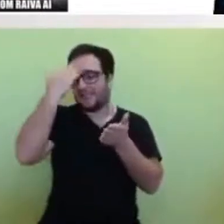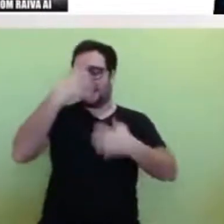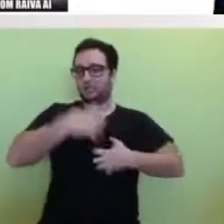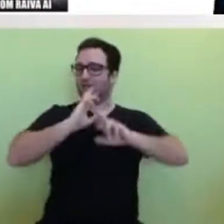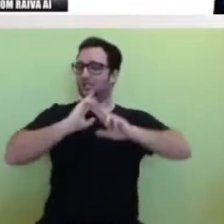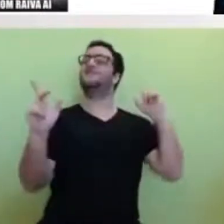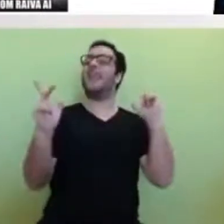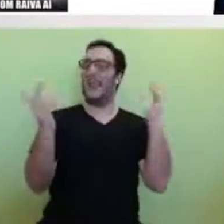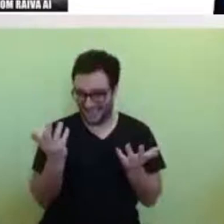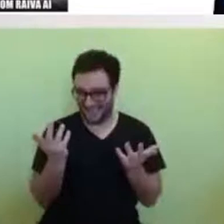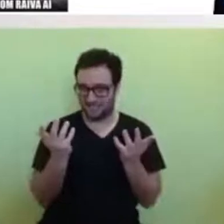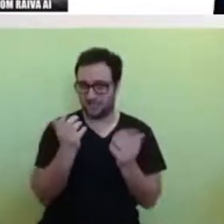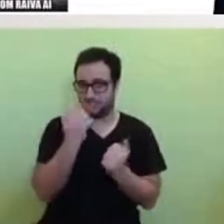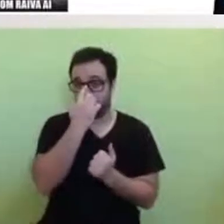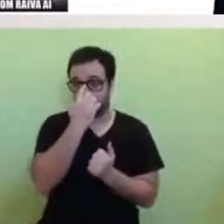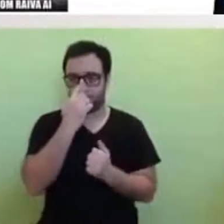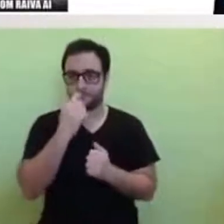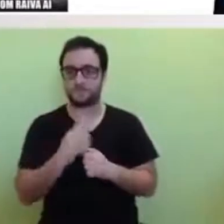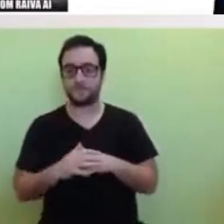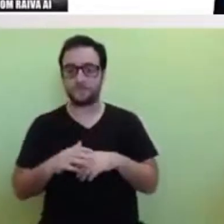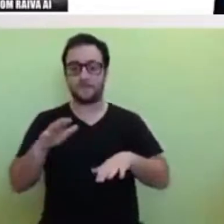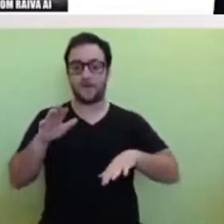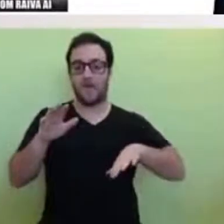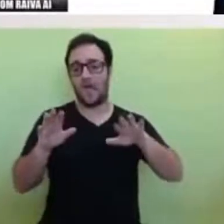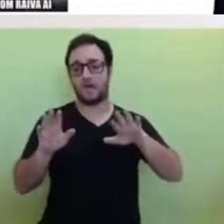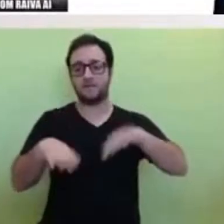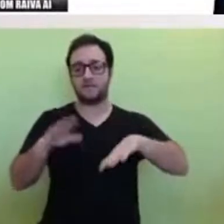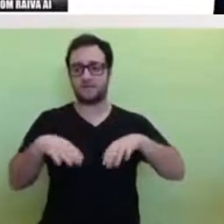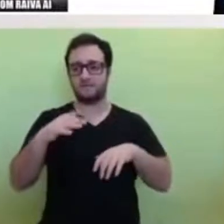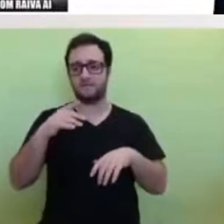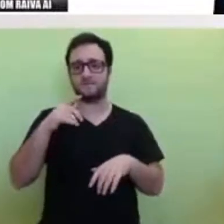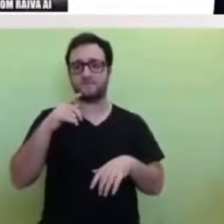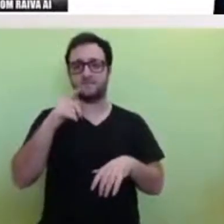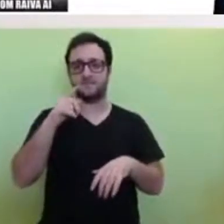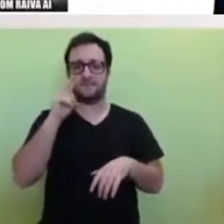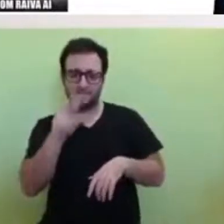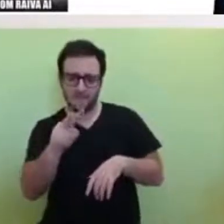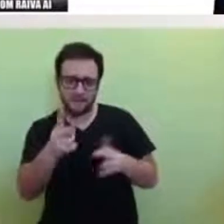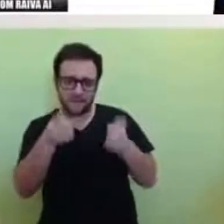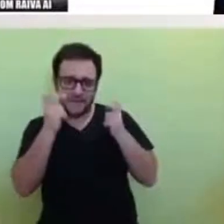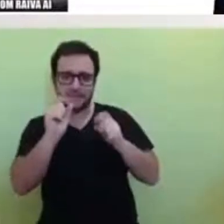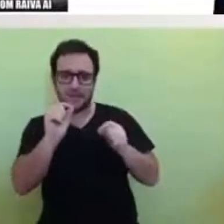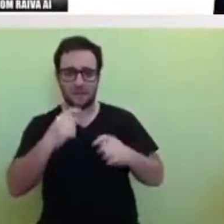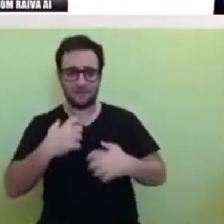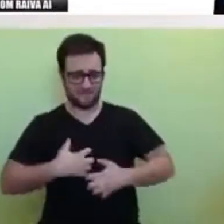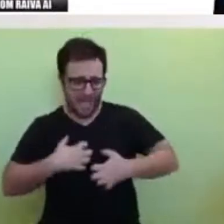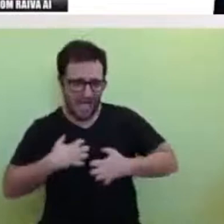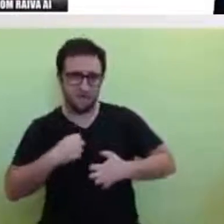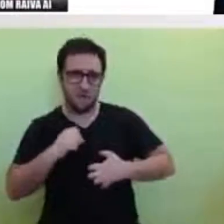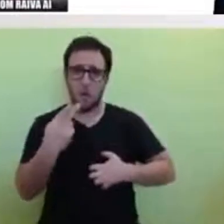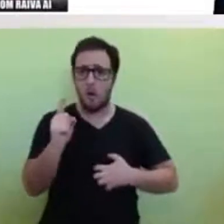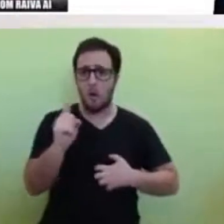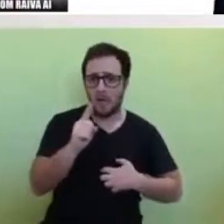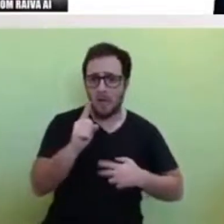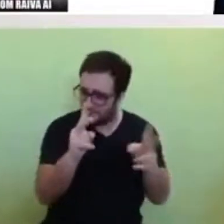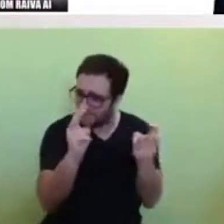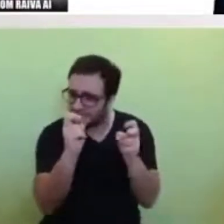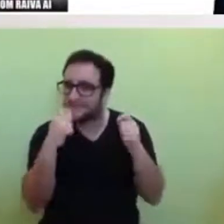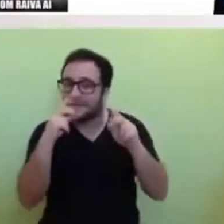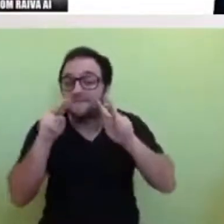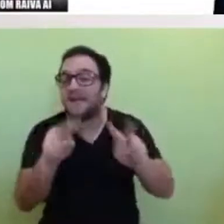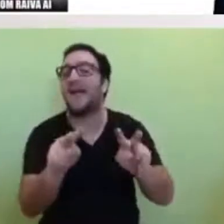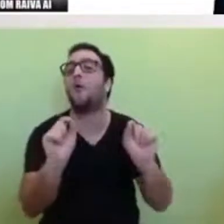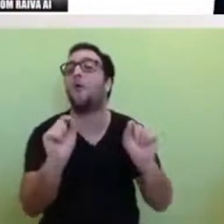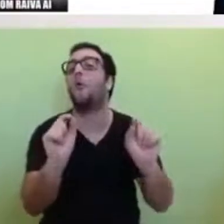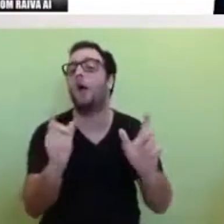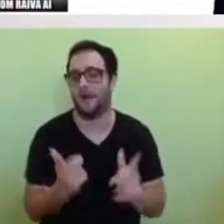né? Leu de outra forma. E aí eu coloquei a citação do Grusinski, ou Grushkin, eu não sei